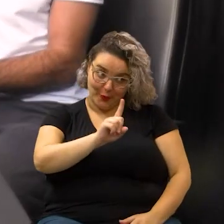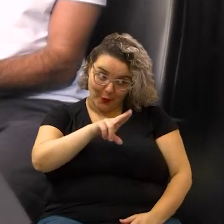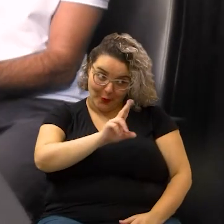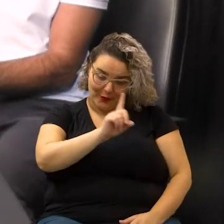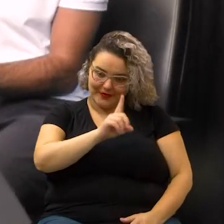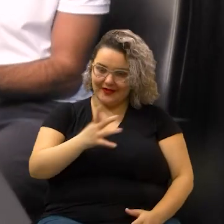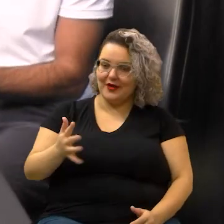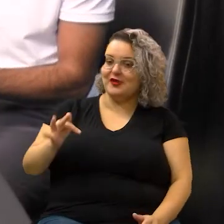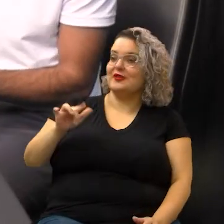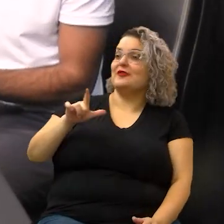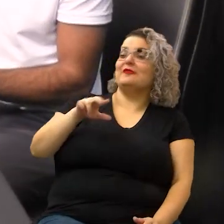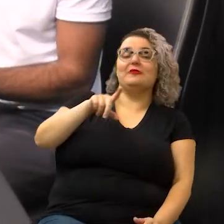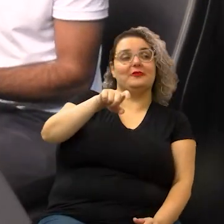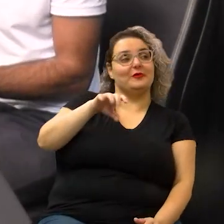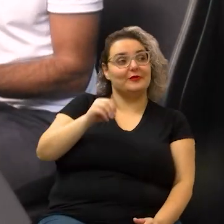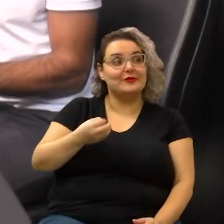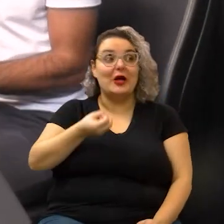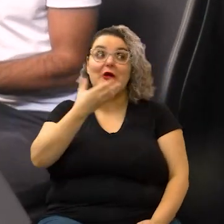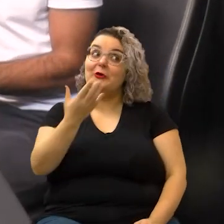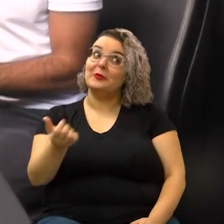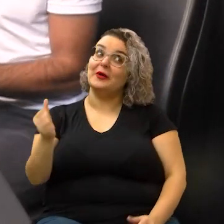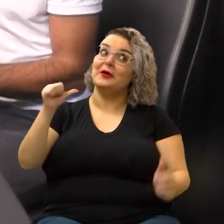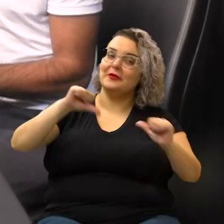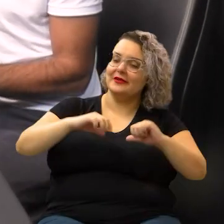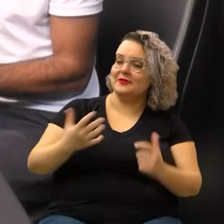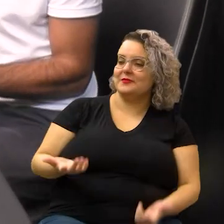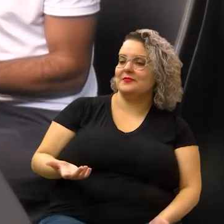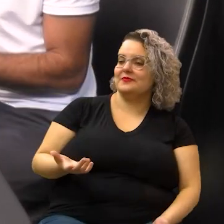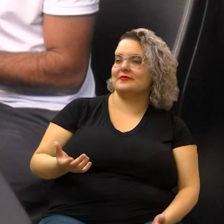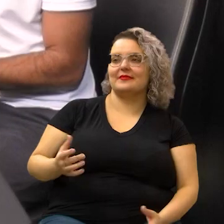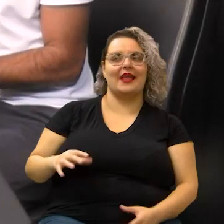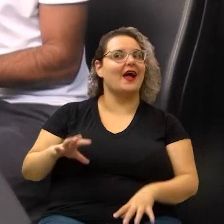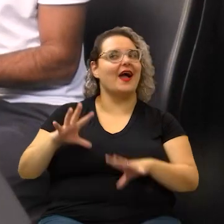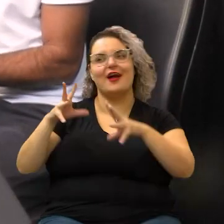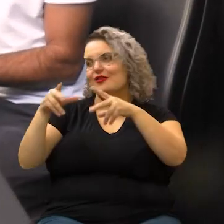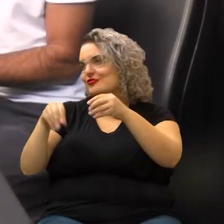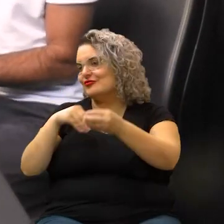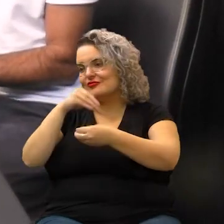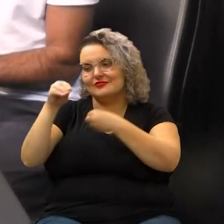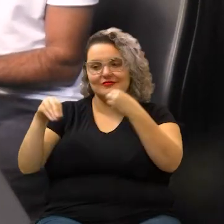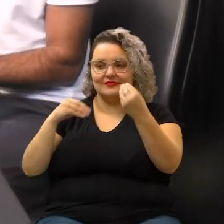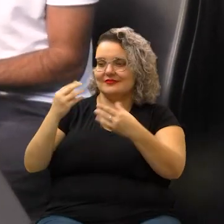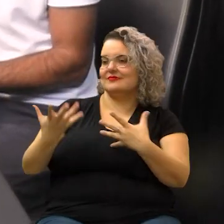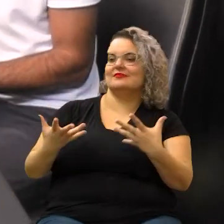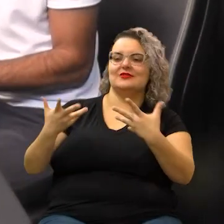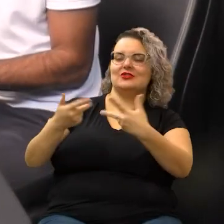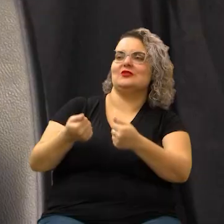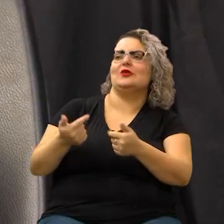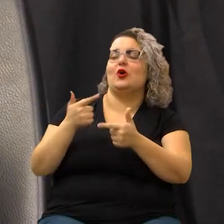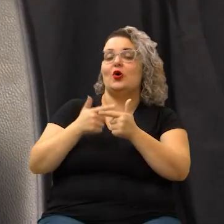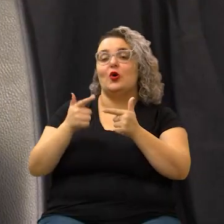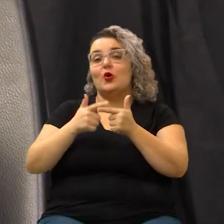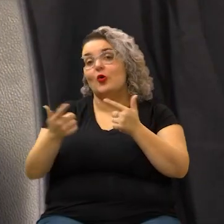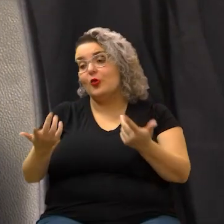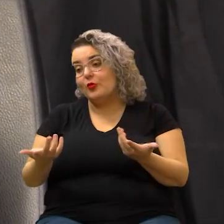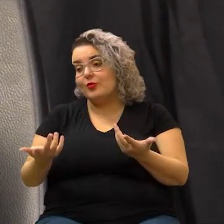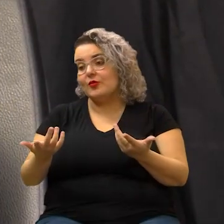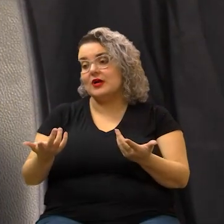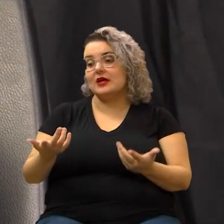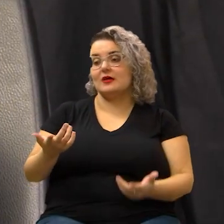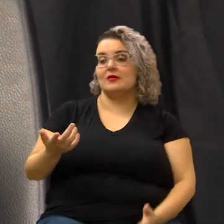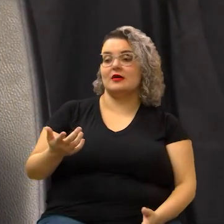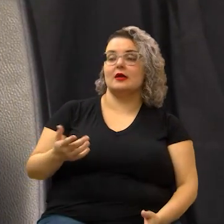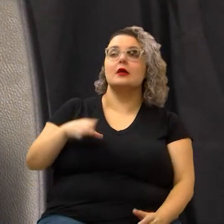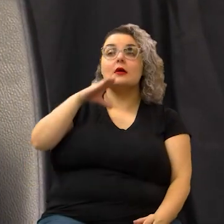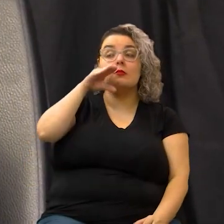O fluxo pra você você era a turma do bem ou dos Lá ia vilões? de tudo, né? Assim, eu acho que se misturavam. O problema